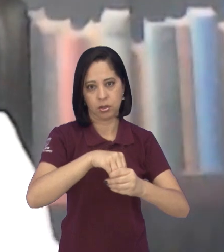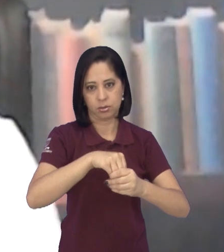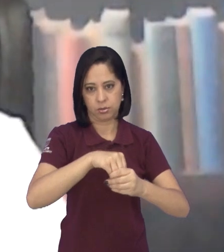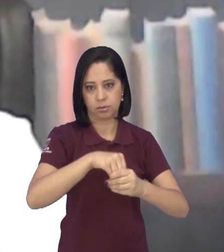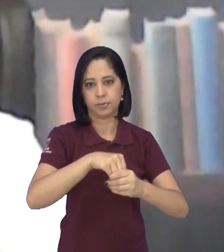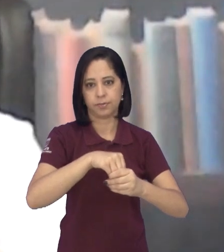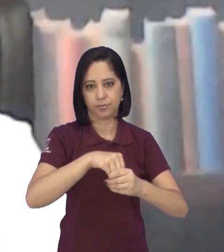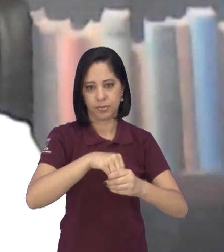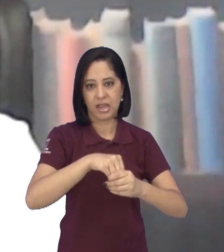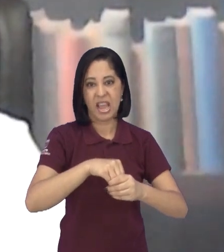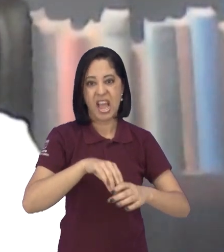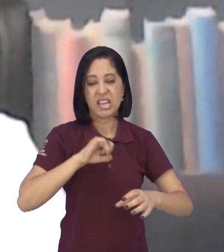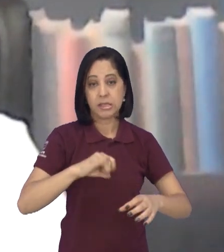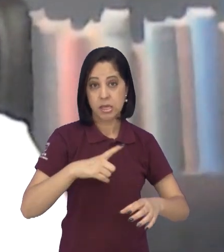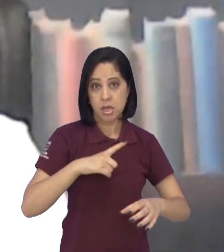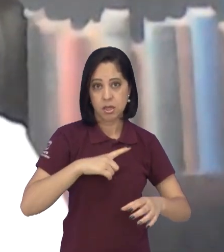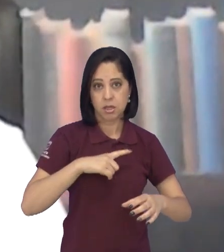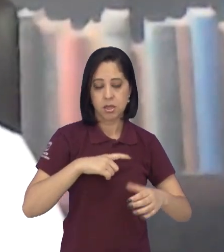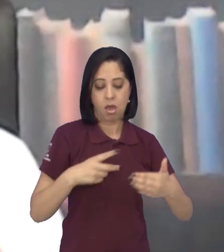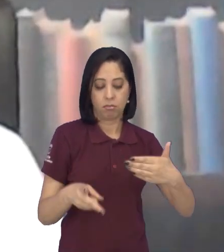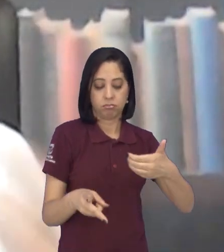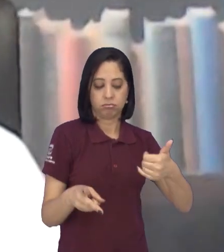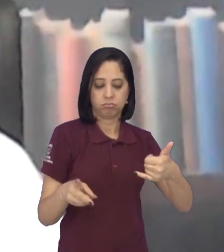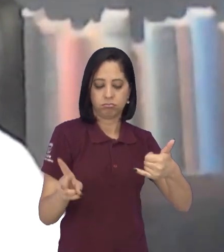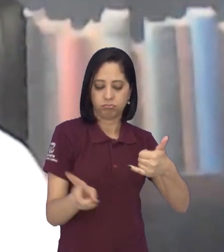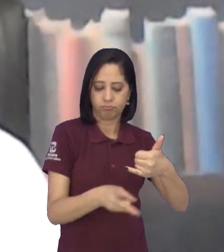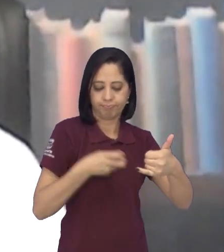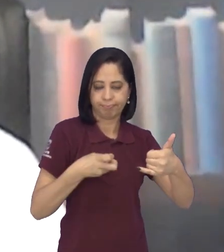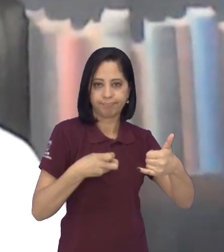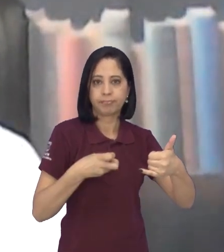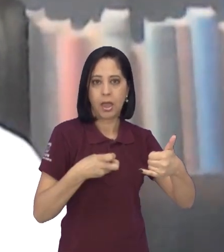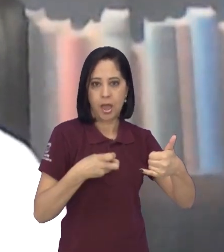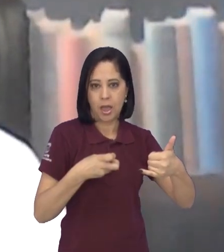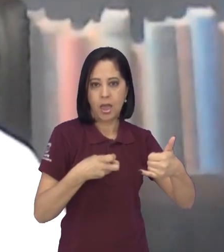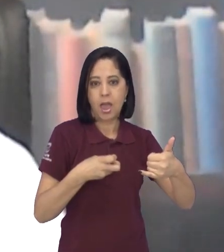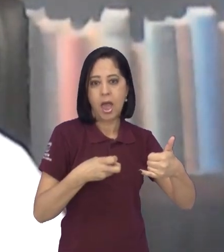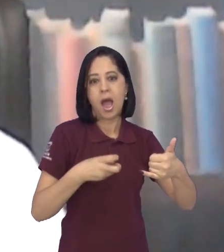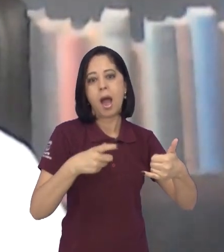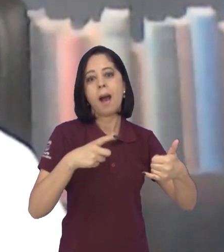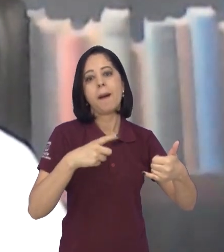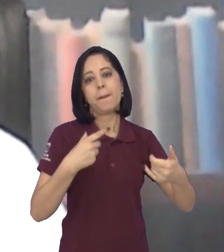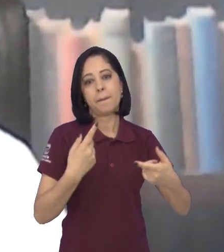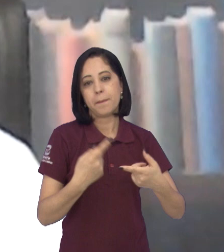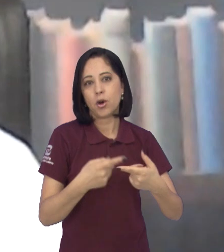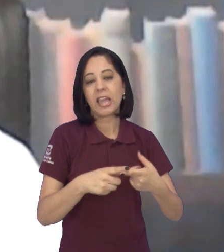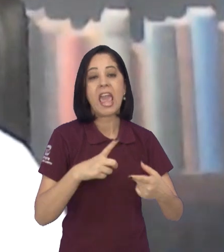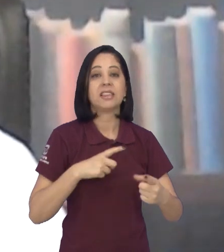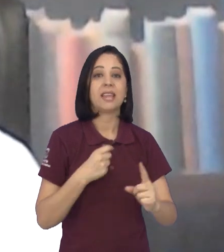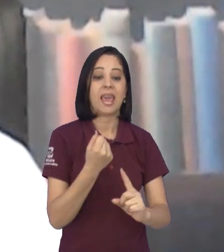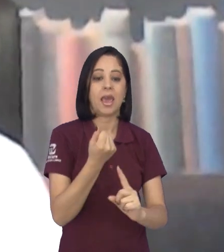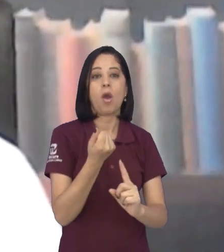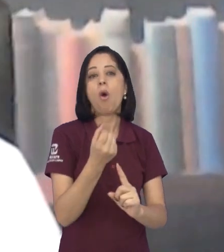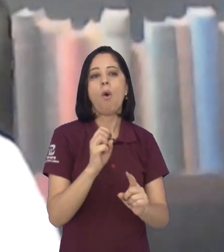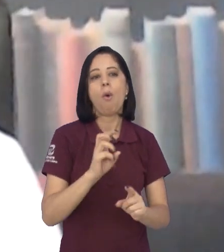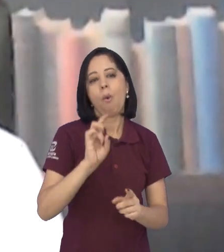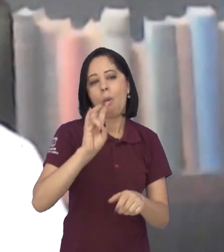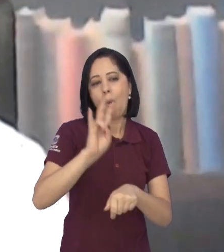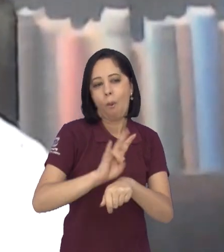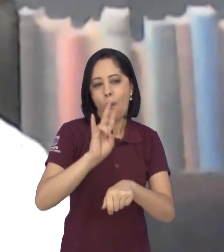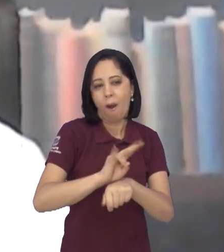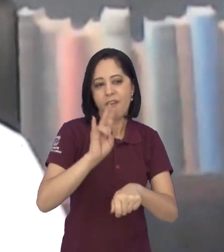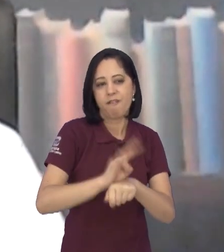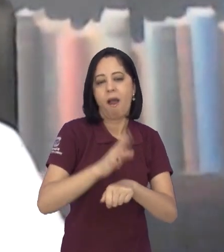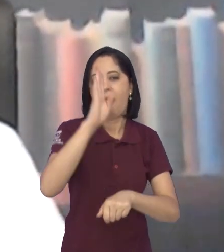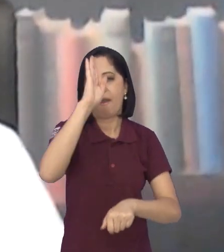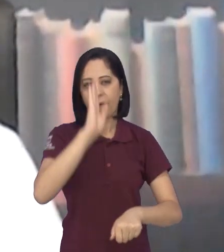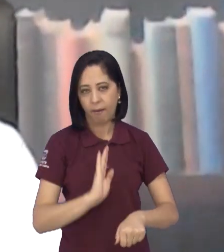alguém de fora consegue se conectar com o nosso celular por conta de várias vulnerabilidades. O Wi-Fi grátis é uma delas.